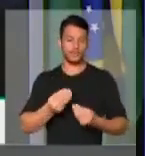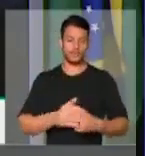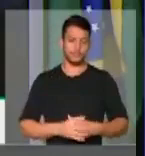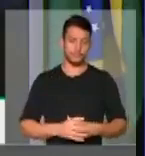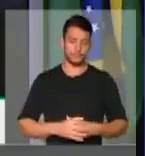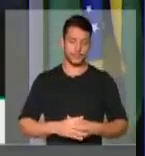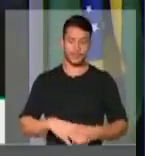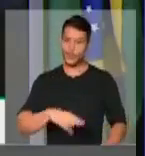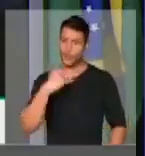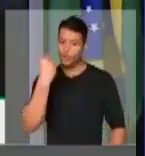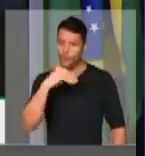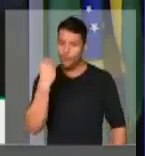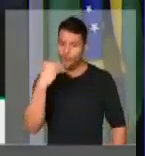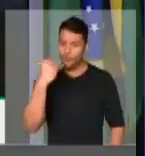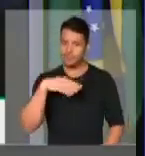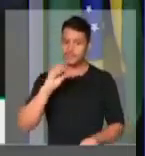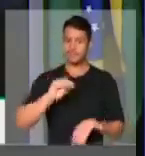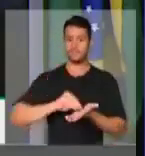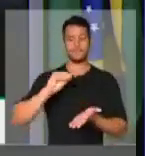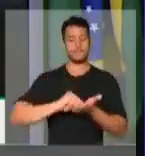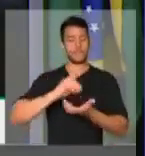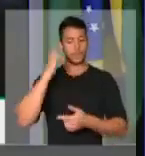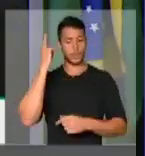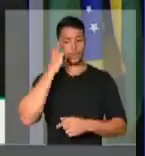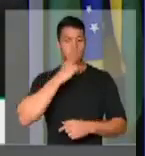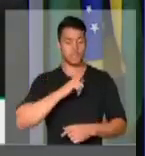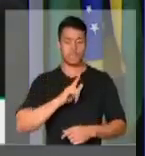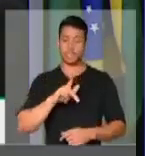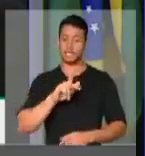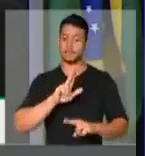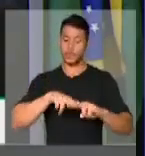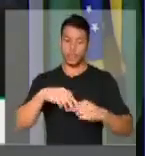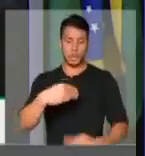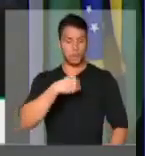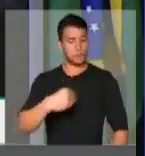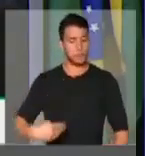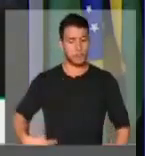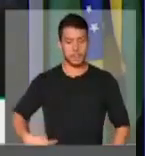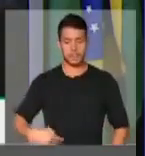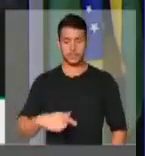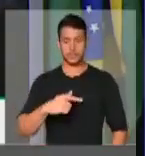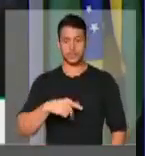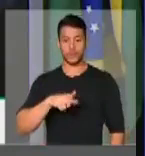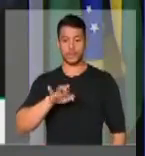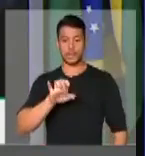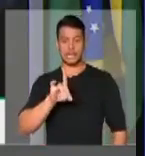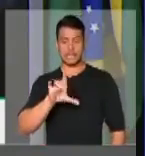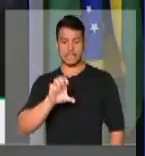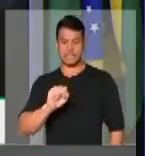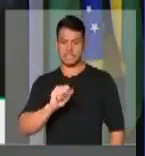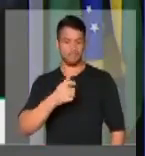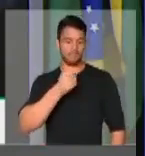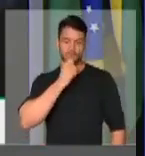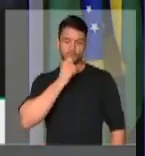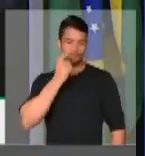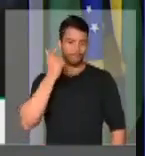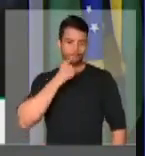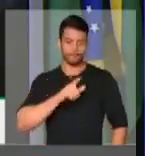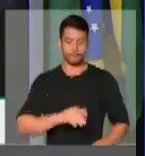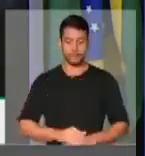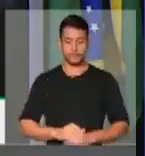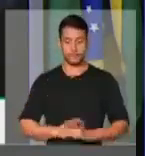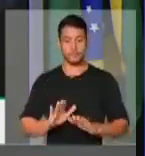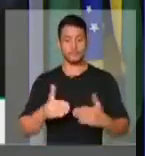Guedes, e do secretário especial da Previdência e do Trabalho, Rogério Marinho, ainda não deu o resultado necessário. E